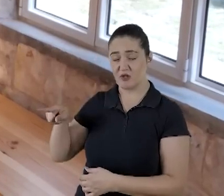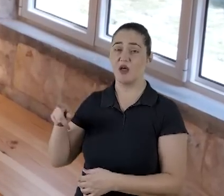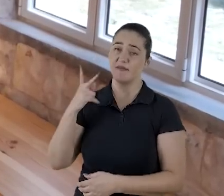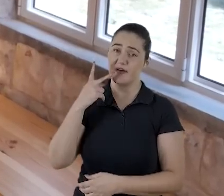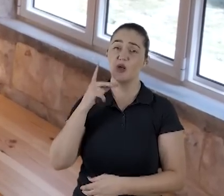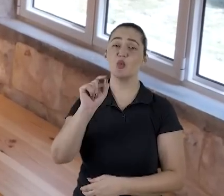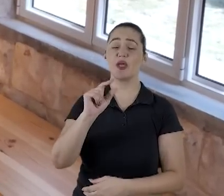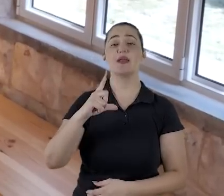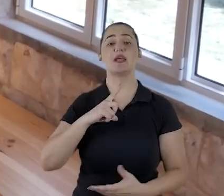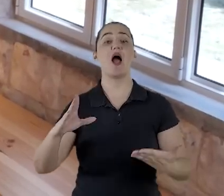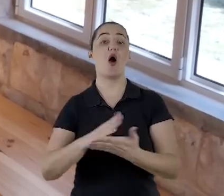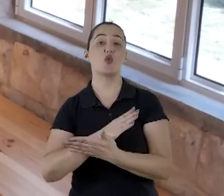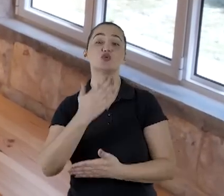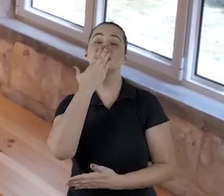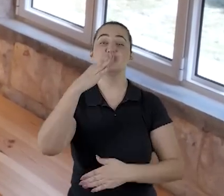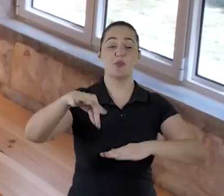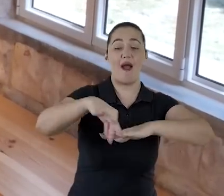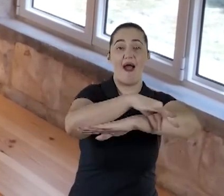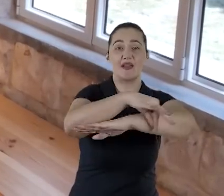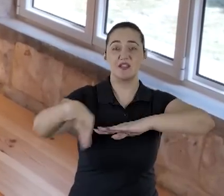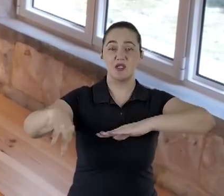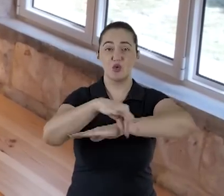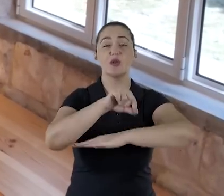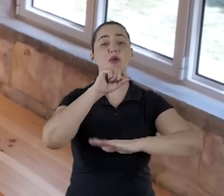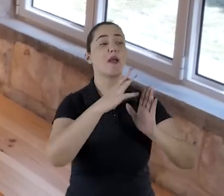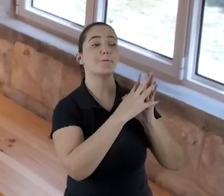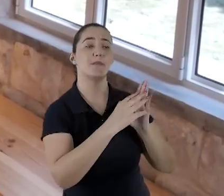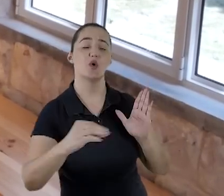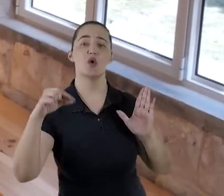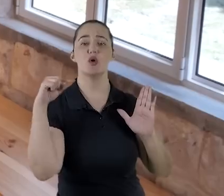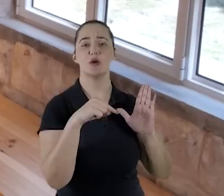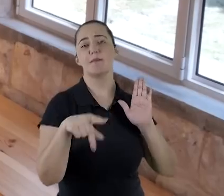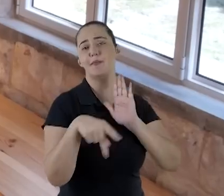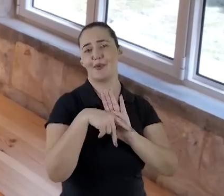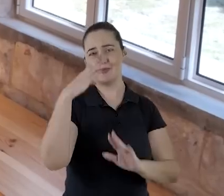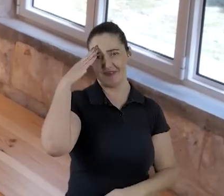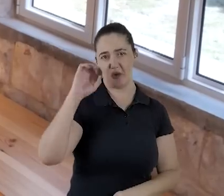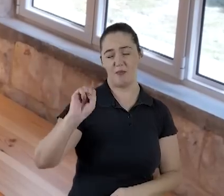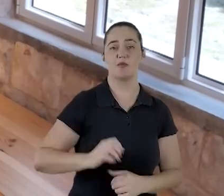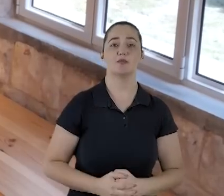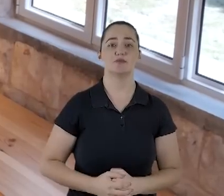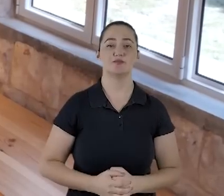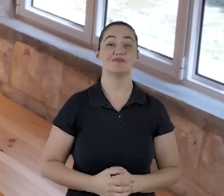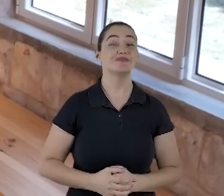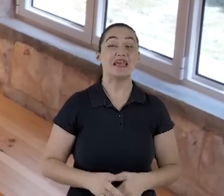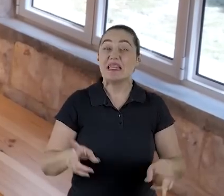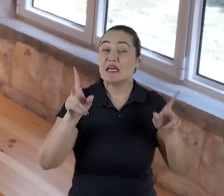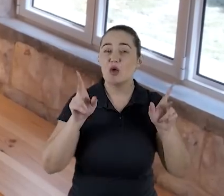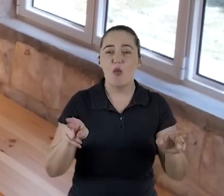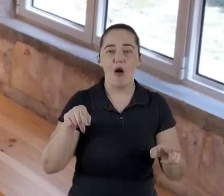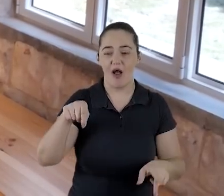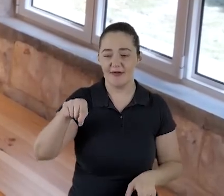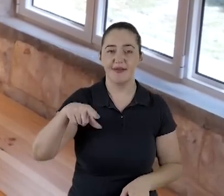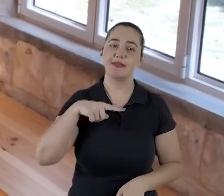foi um dos pioneiros a trabalhar aqui, nós temos alguns estilos arquitetônicos aqui que são repetidos nestas cidades que eu mencionei.